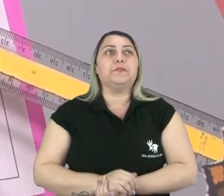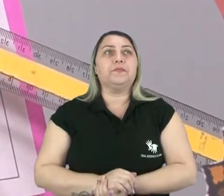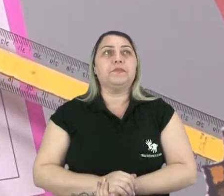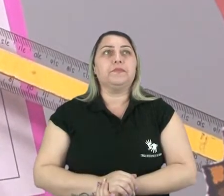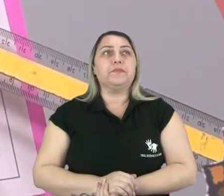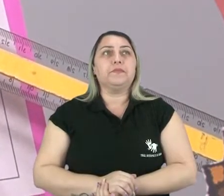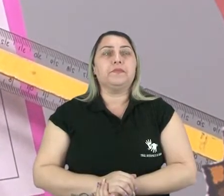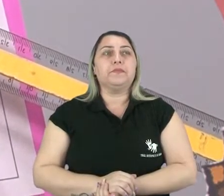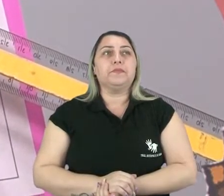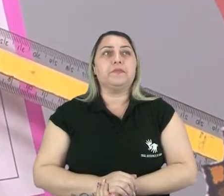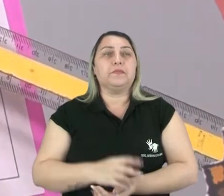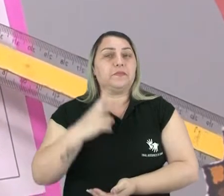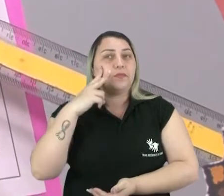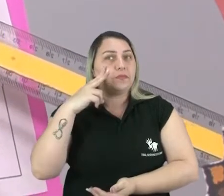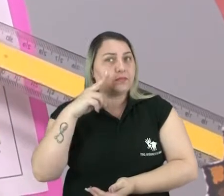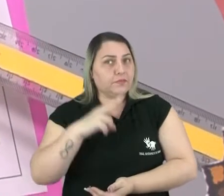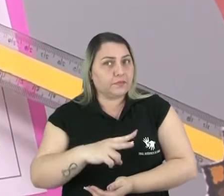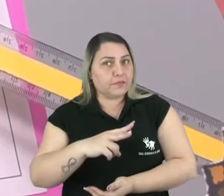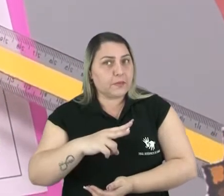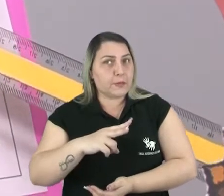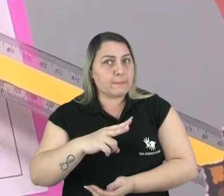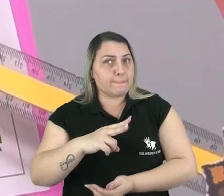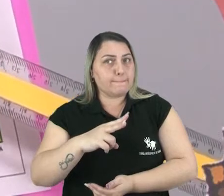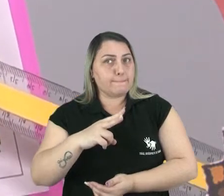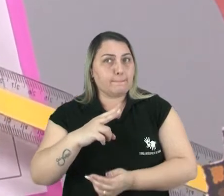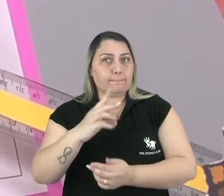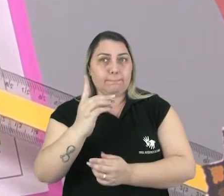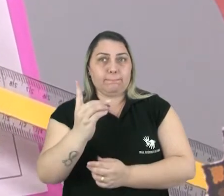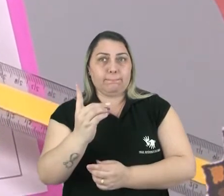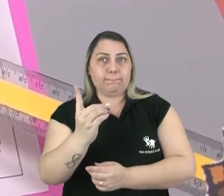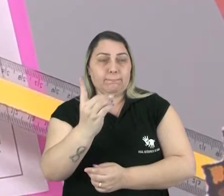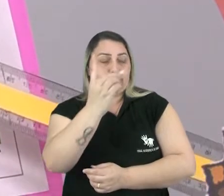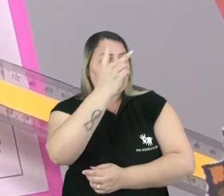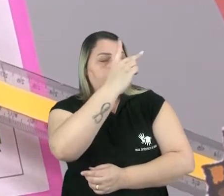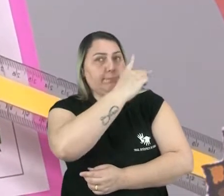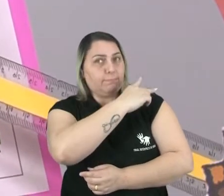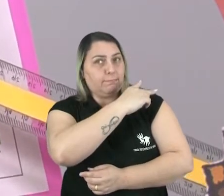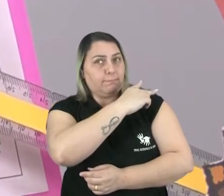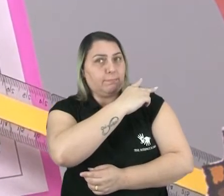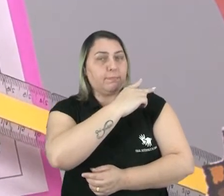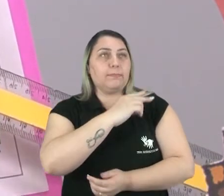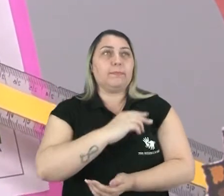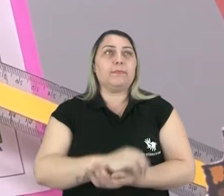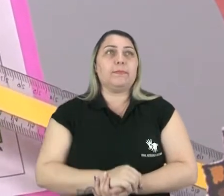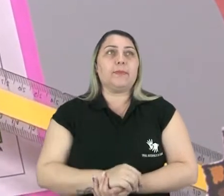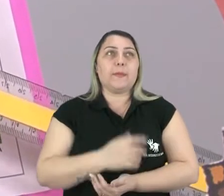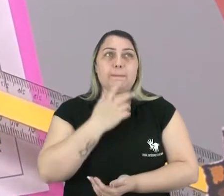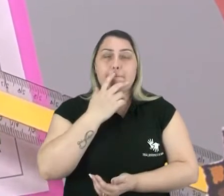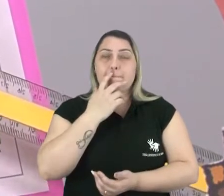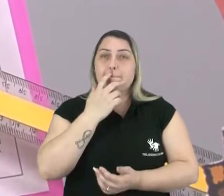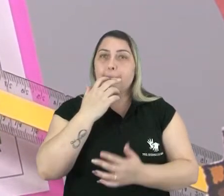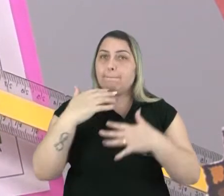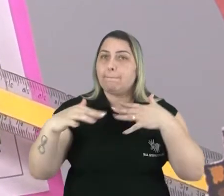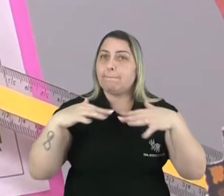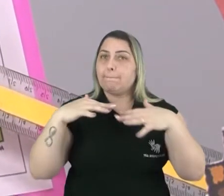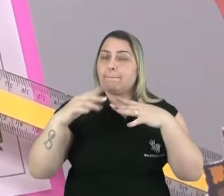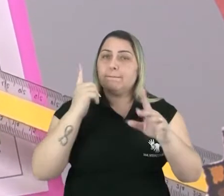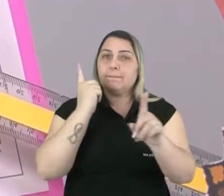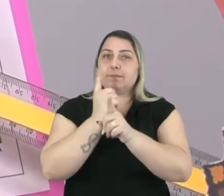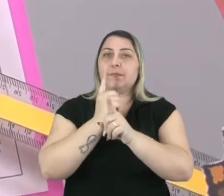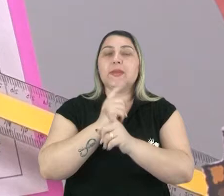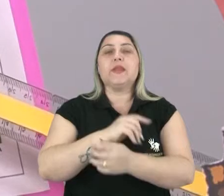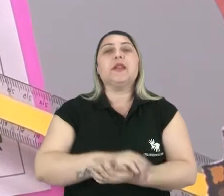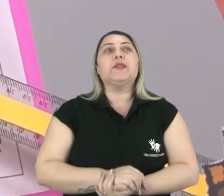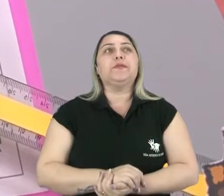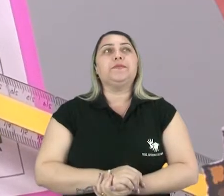Cebolinha está olhando para trás, certo? Cebolinha está olhando para trás. Olha o movimento aqui que nós encontramos